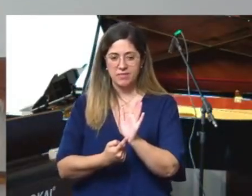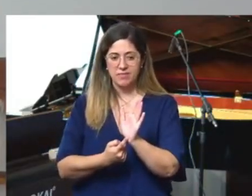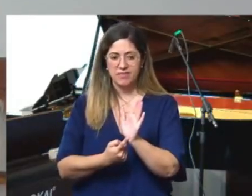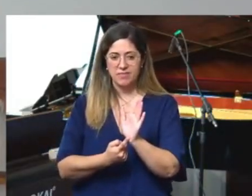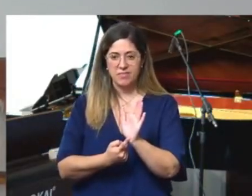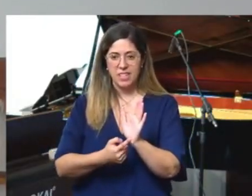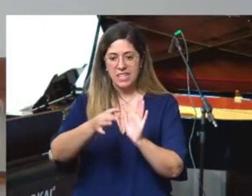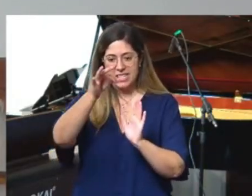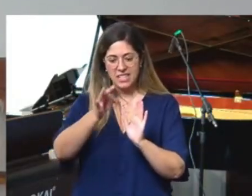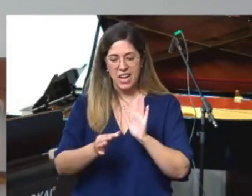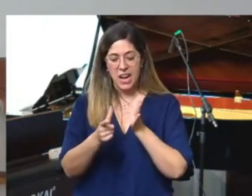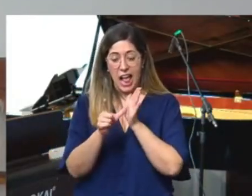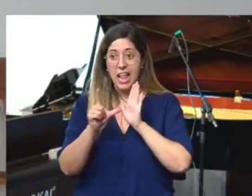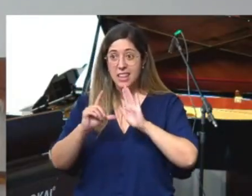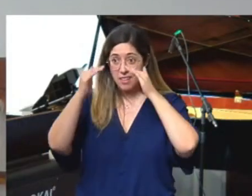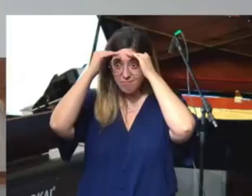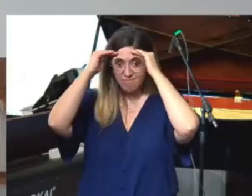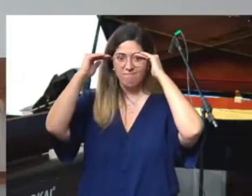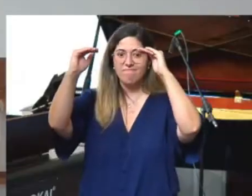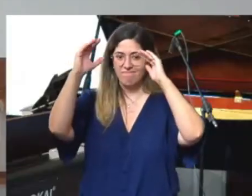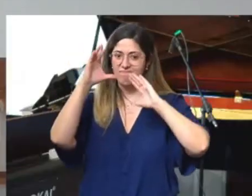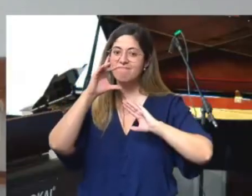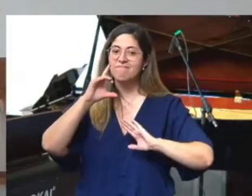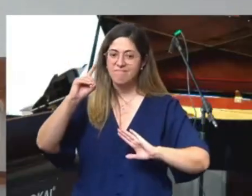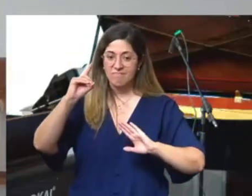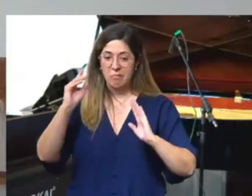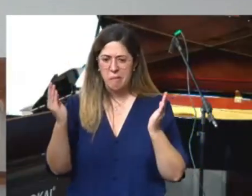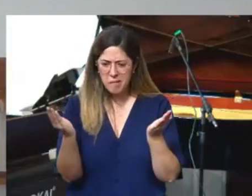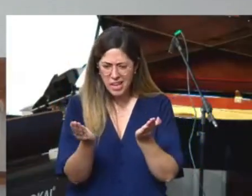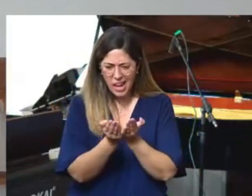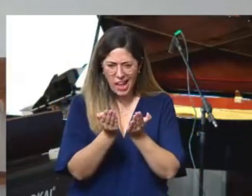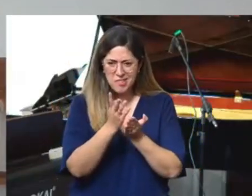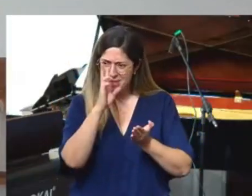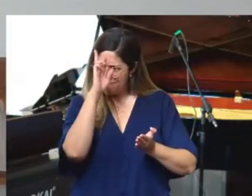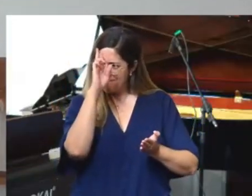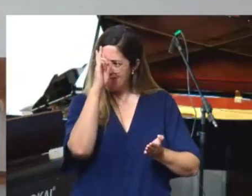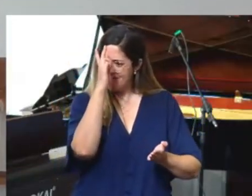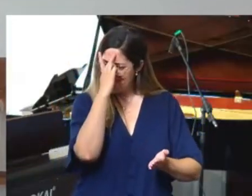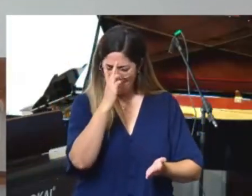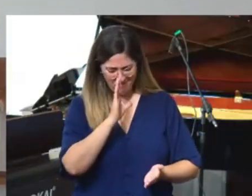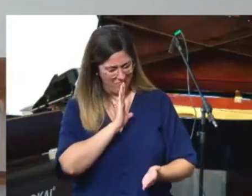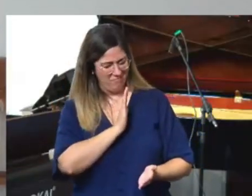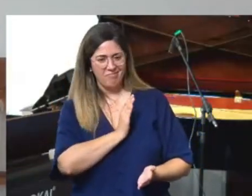sociedade. Porque o cristianismo muda o coração,